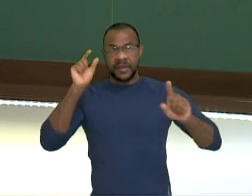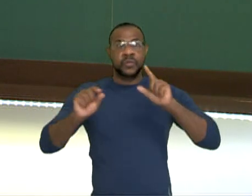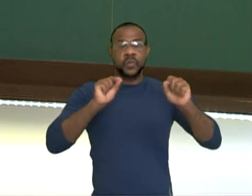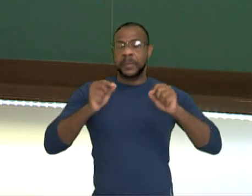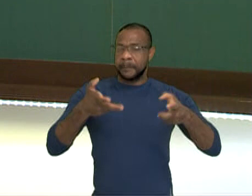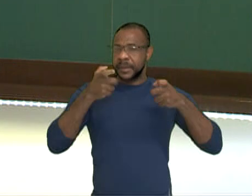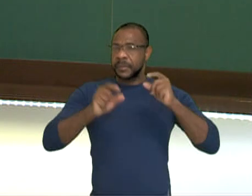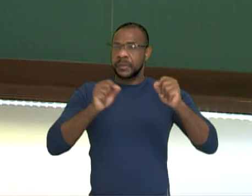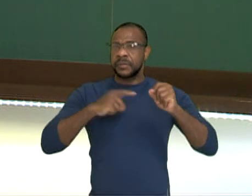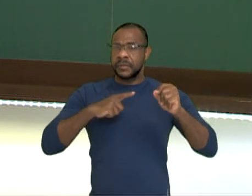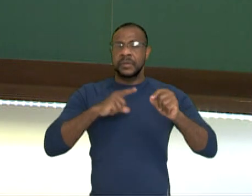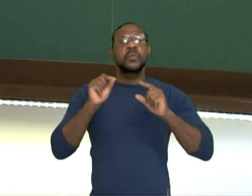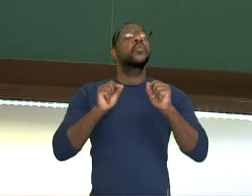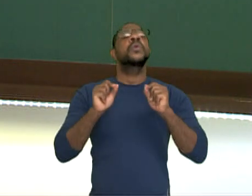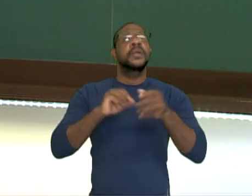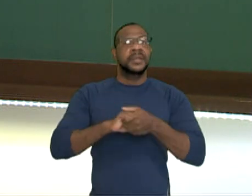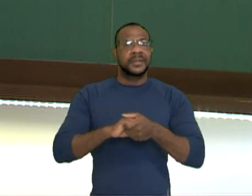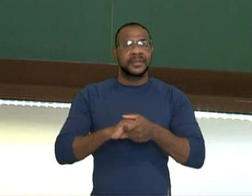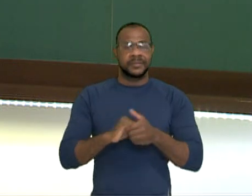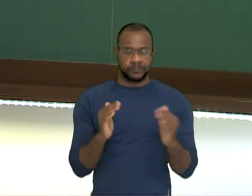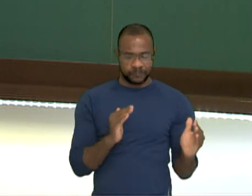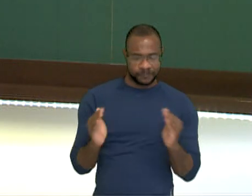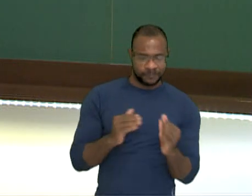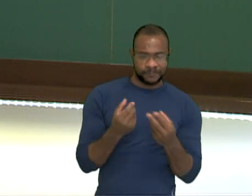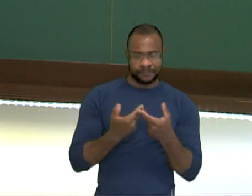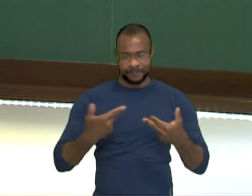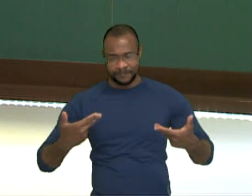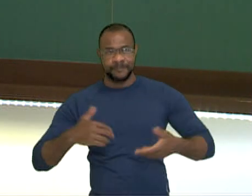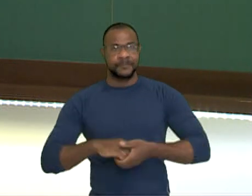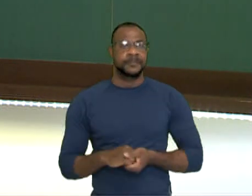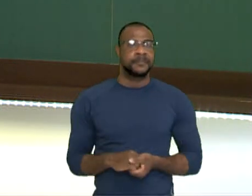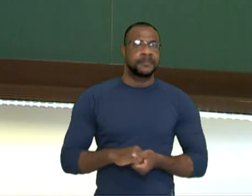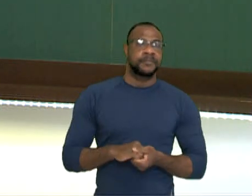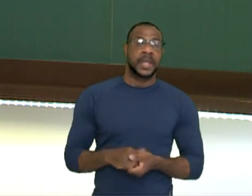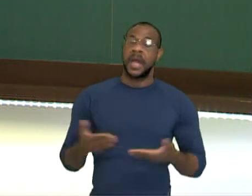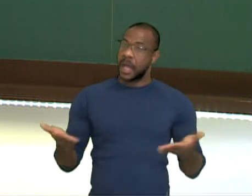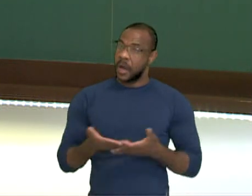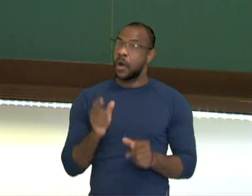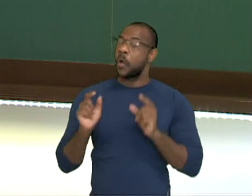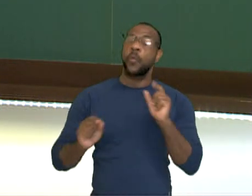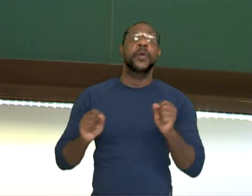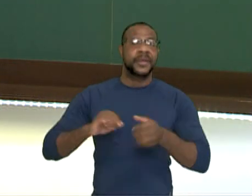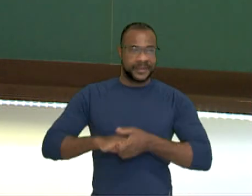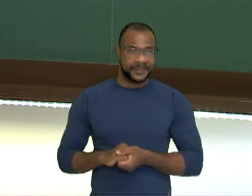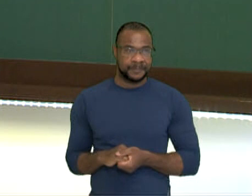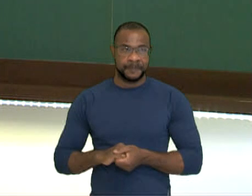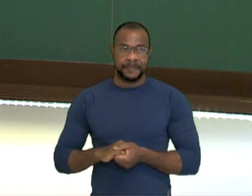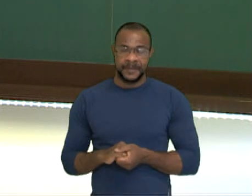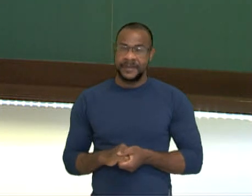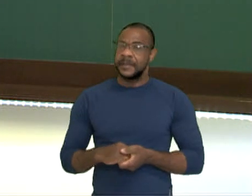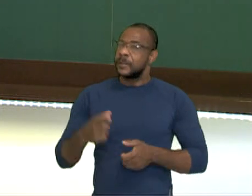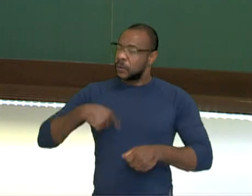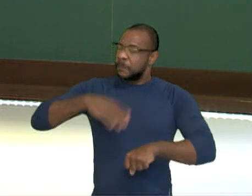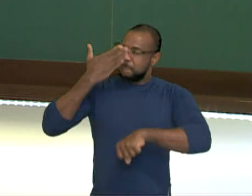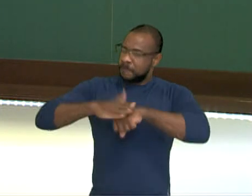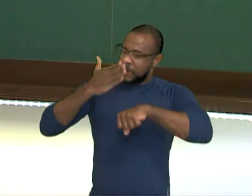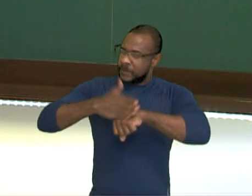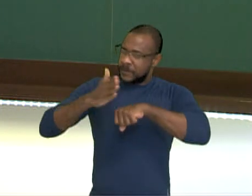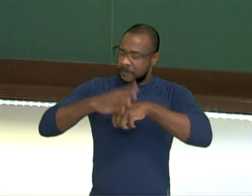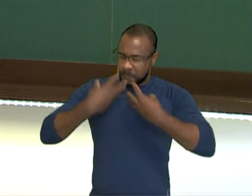fácil, né, de nós identificarmos esses pontos. Então, para que agora a gente esteja